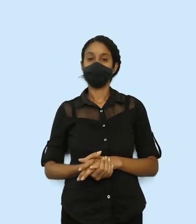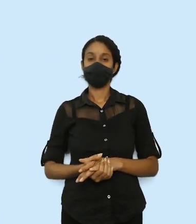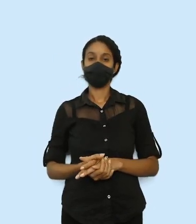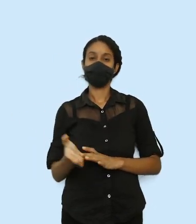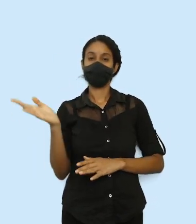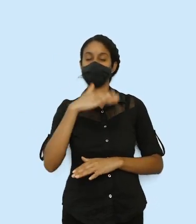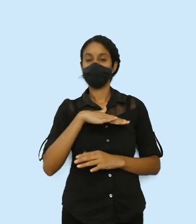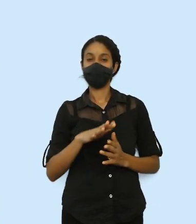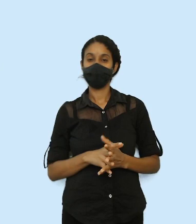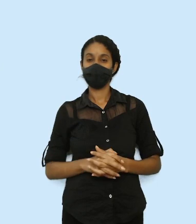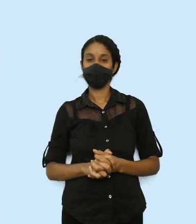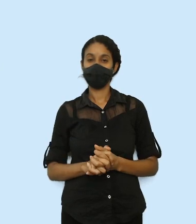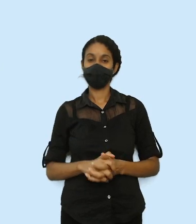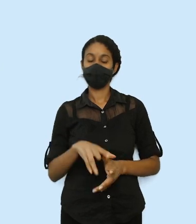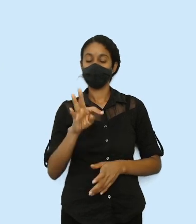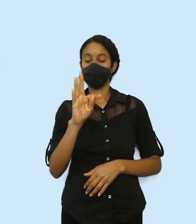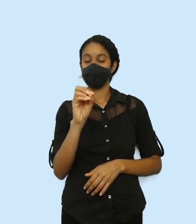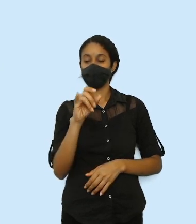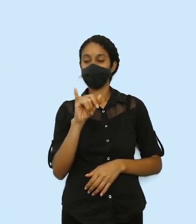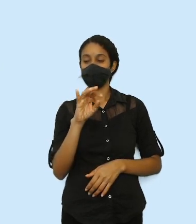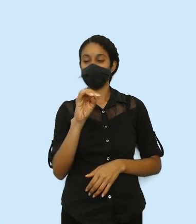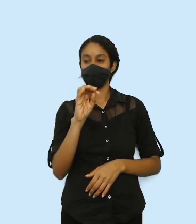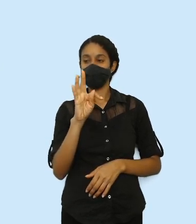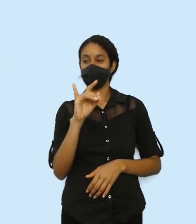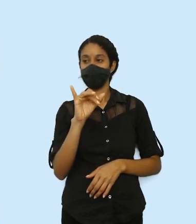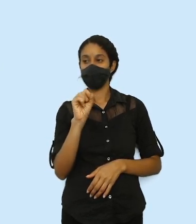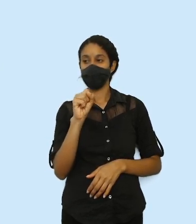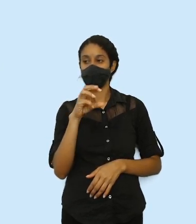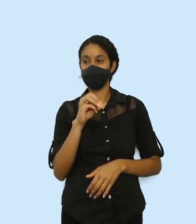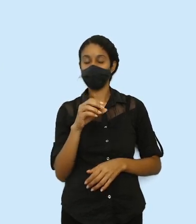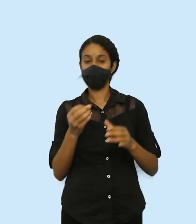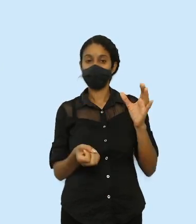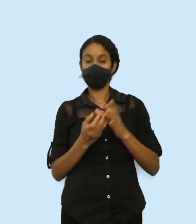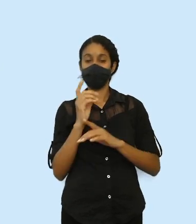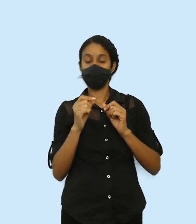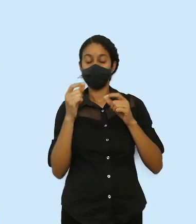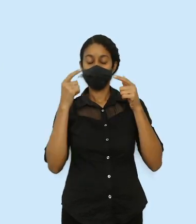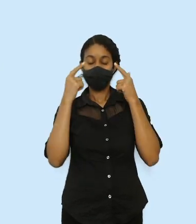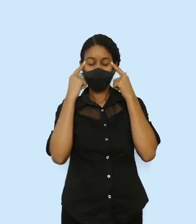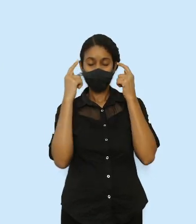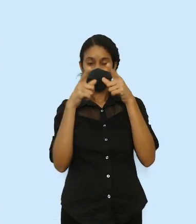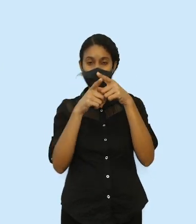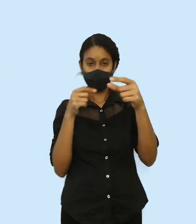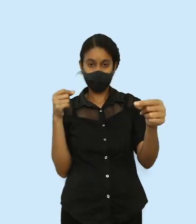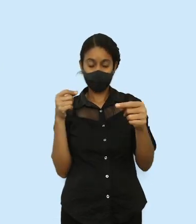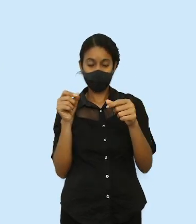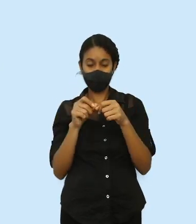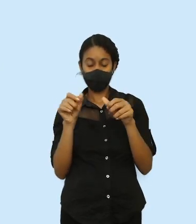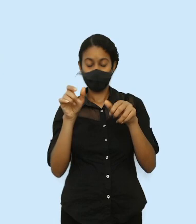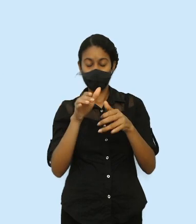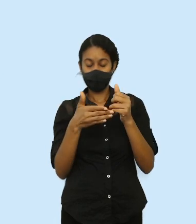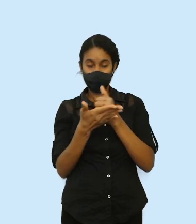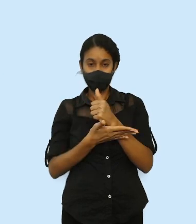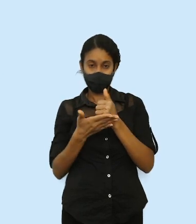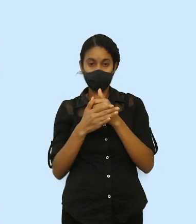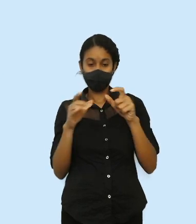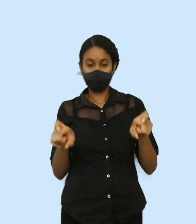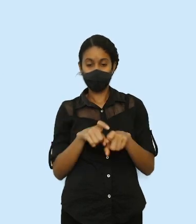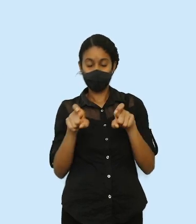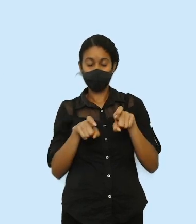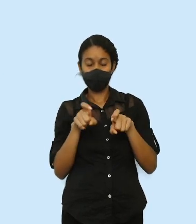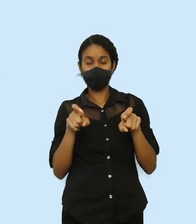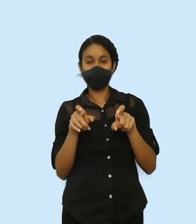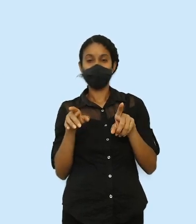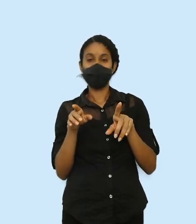Vamos lá. O toyotismo ele foi criado no Japão, que tinha em sua base a tecnologia da informática e da robótica, e